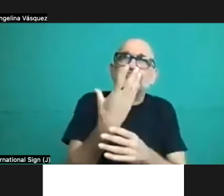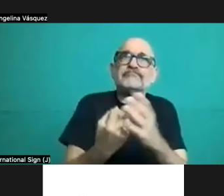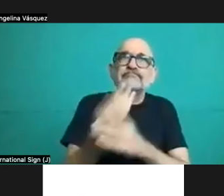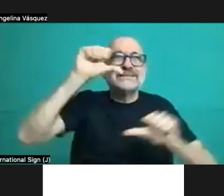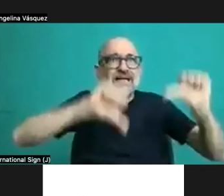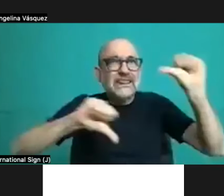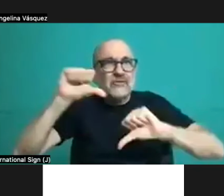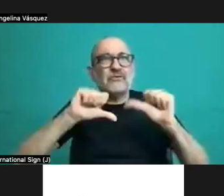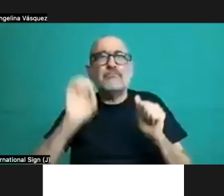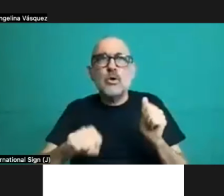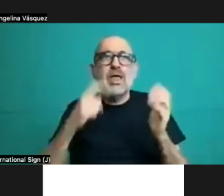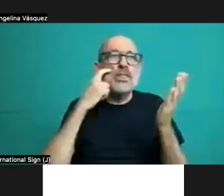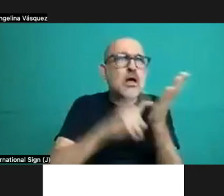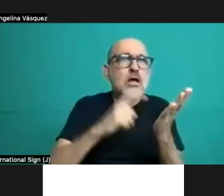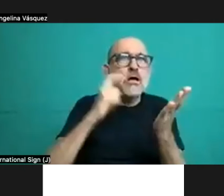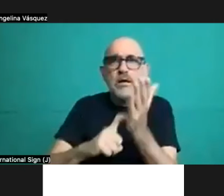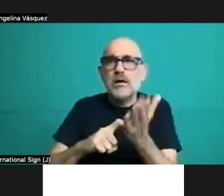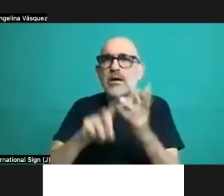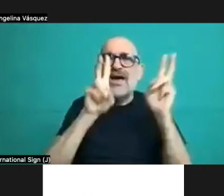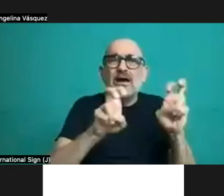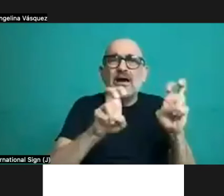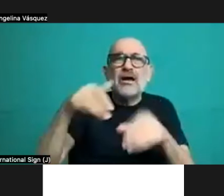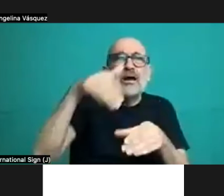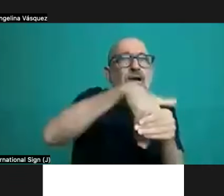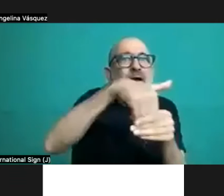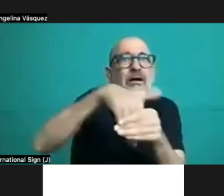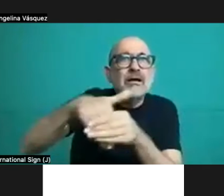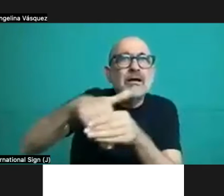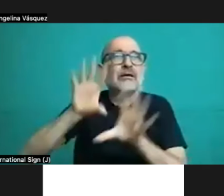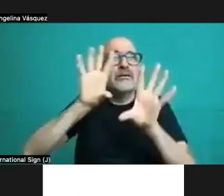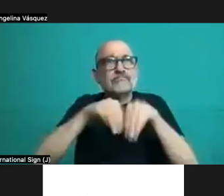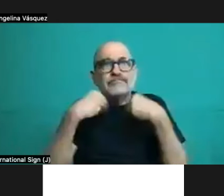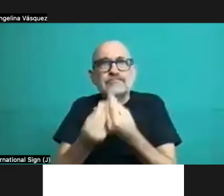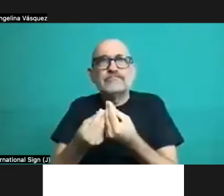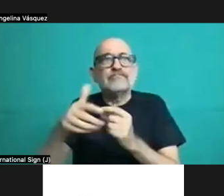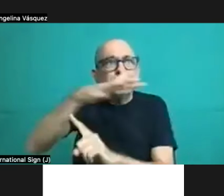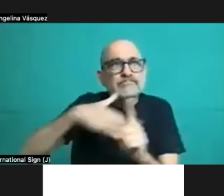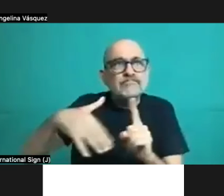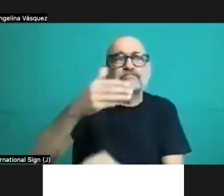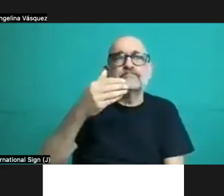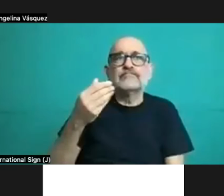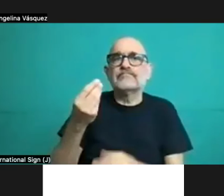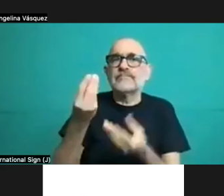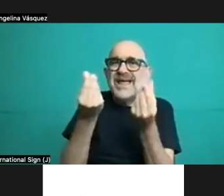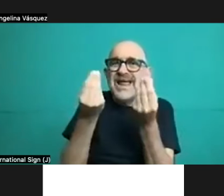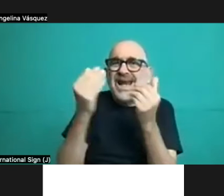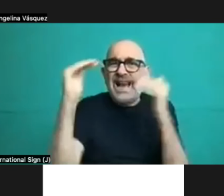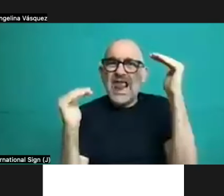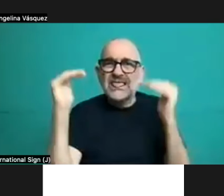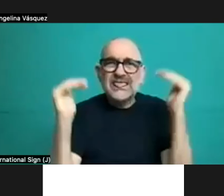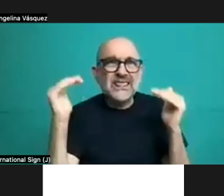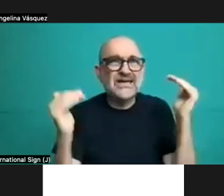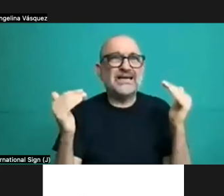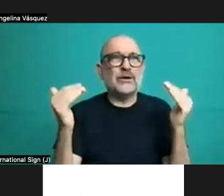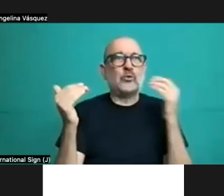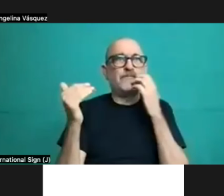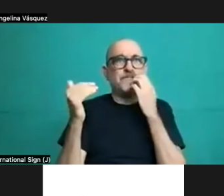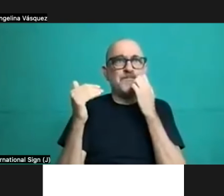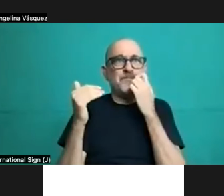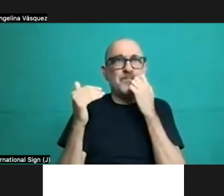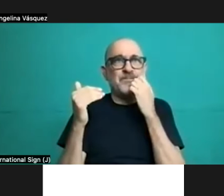en lien mas também de investigar e produzir evidências científicas com relações a intervenções que